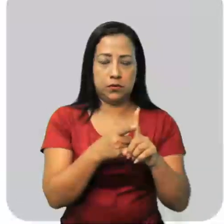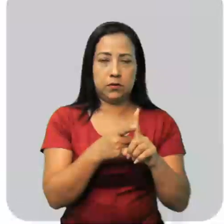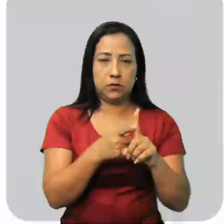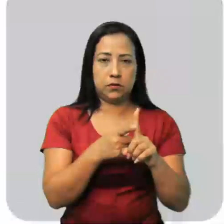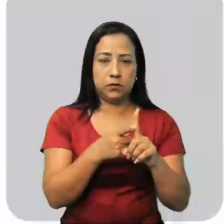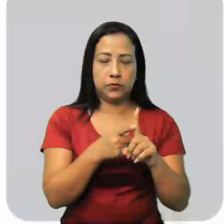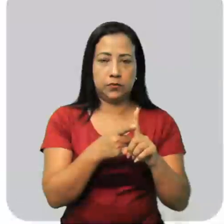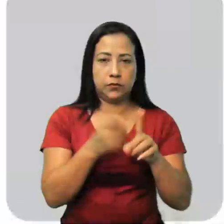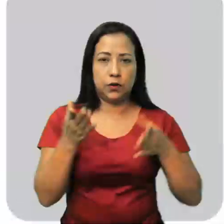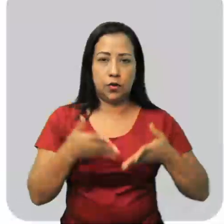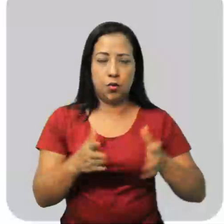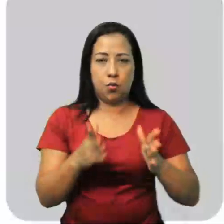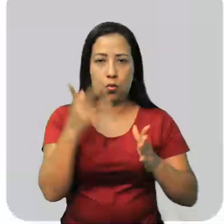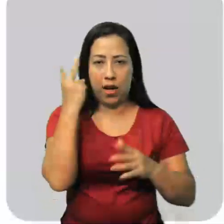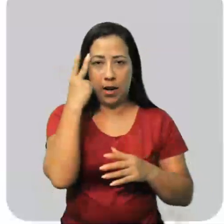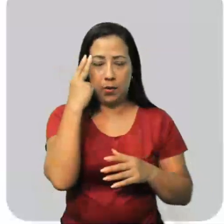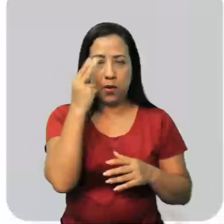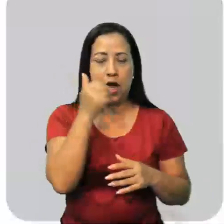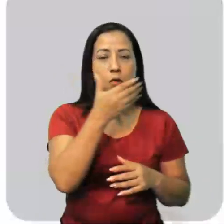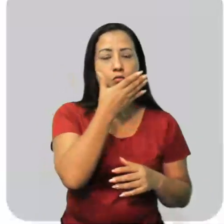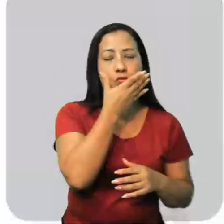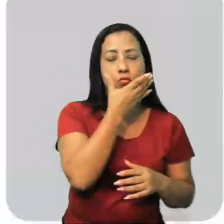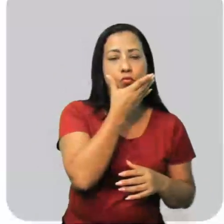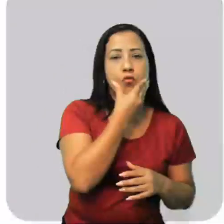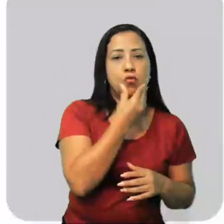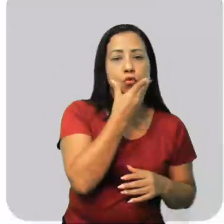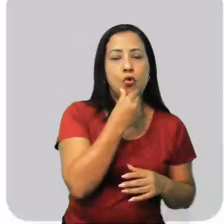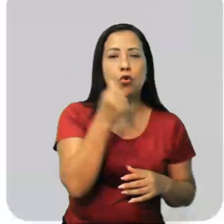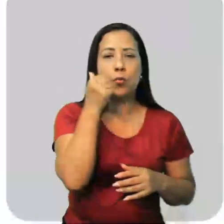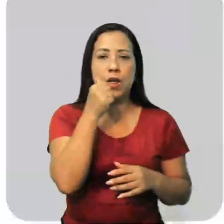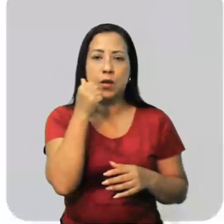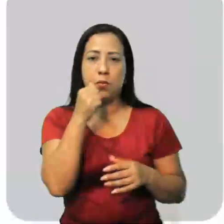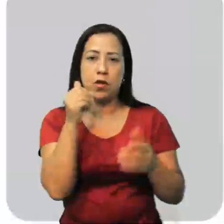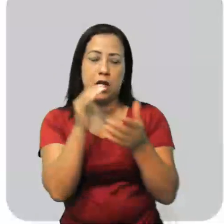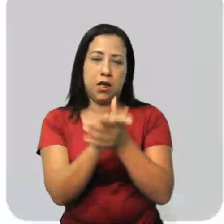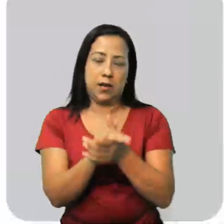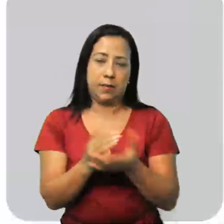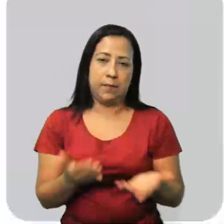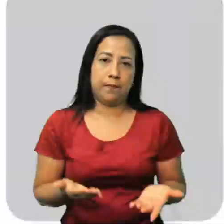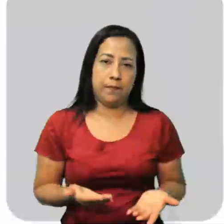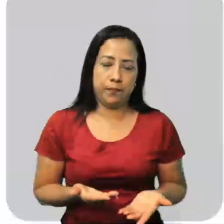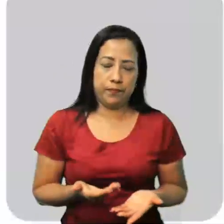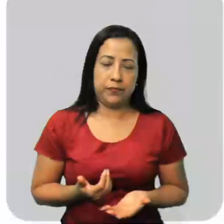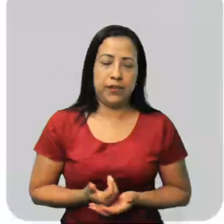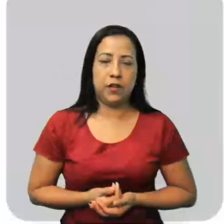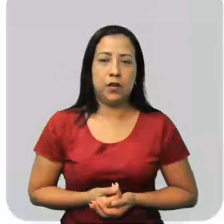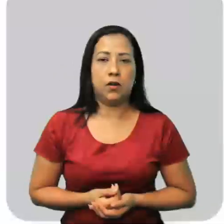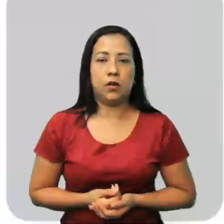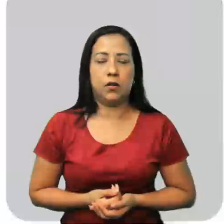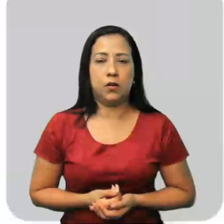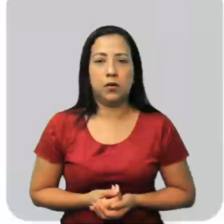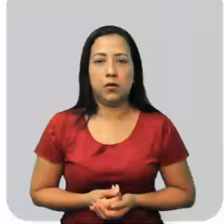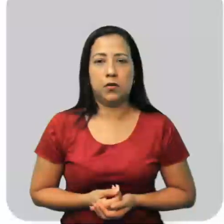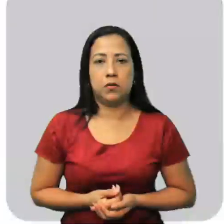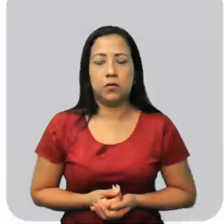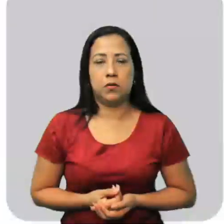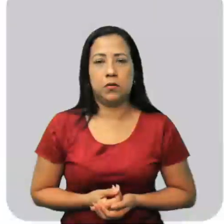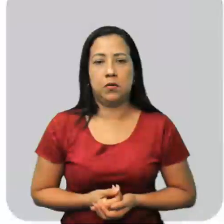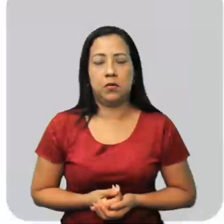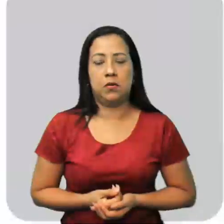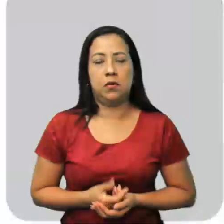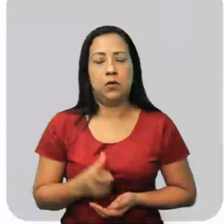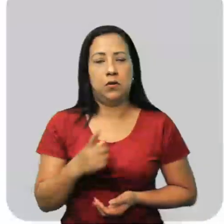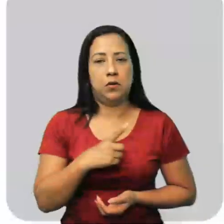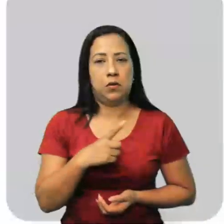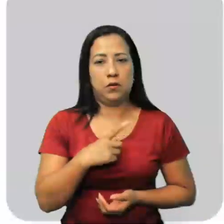com uma mulher vou ter 2 filhos e nós vamos viver aí até morrer, um dia,